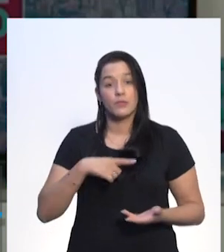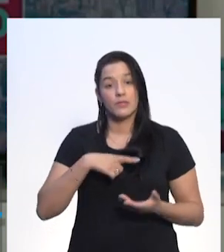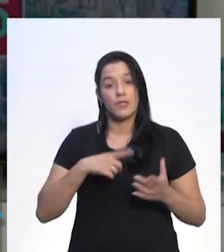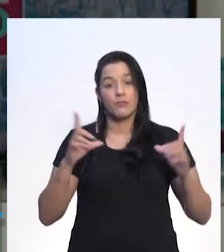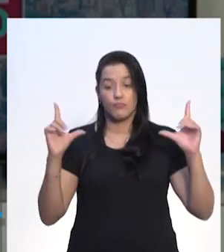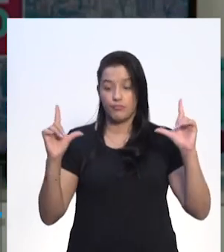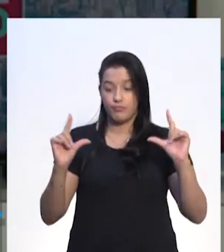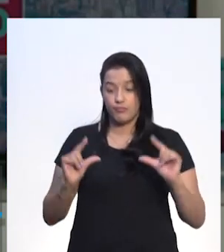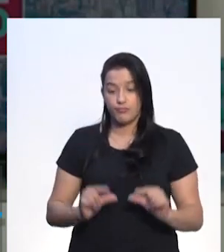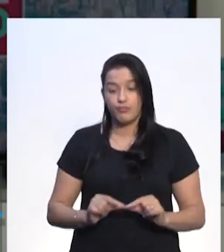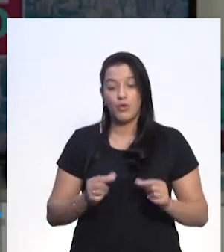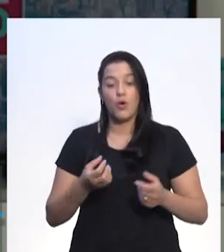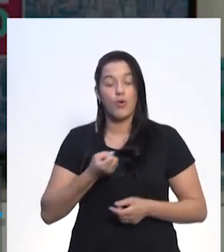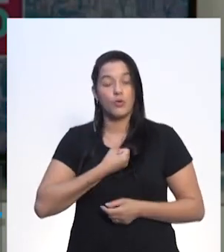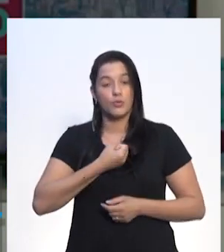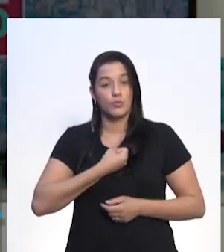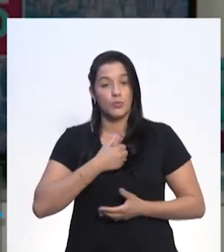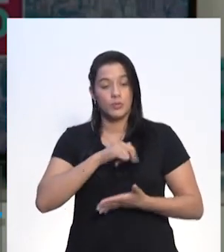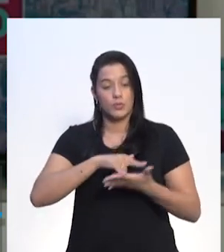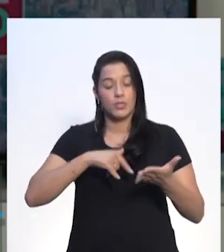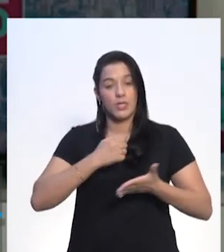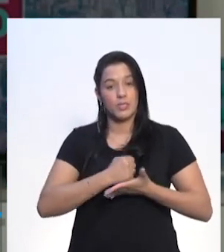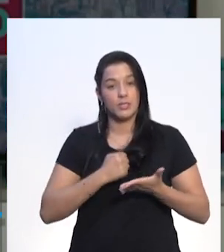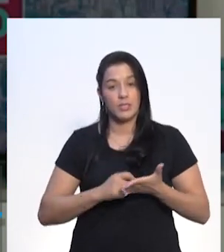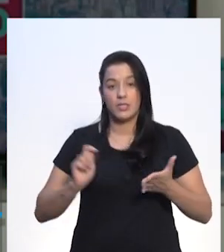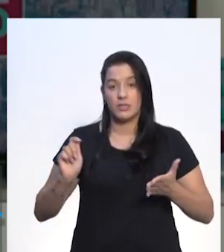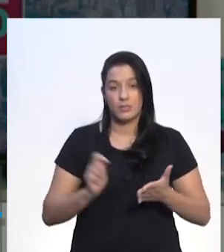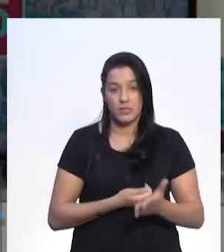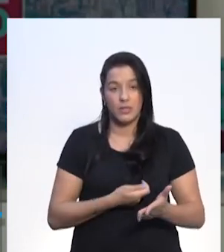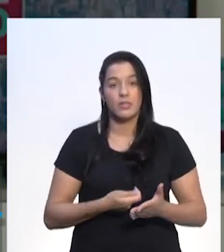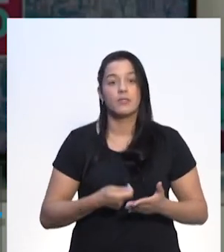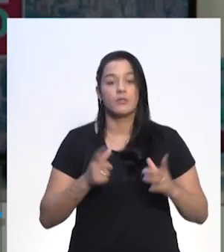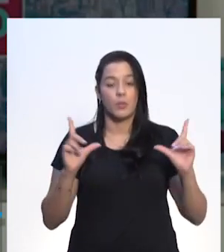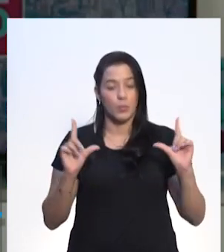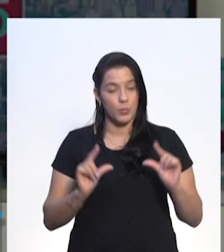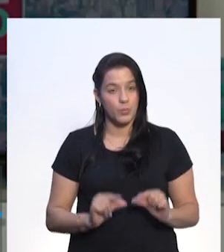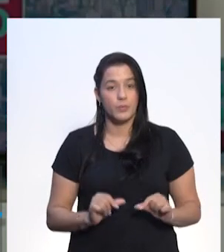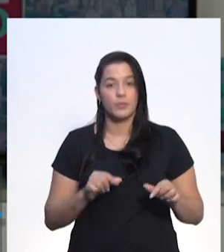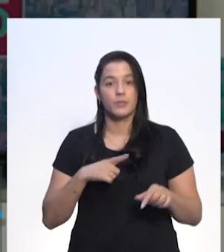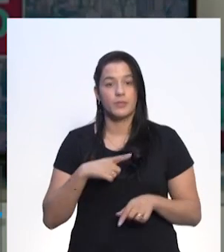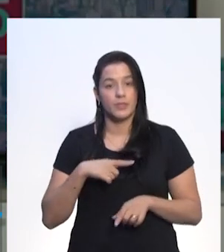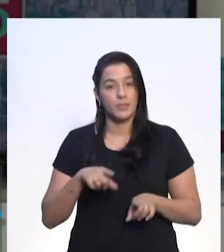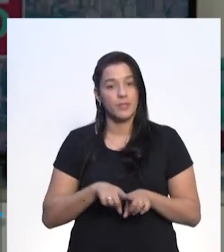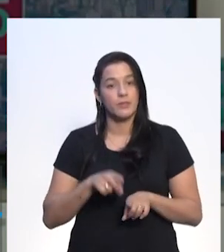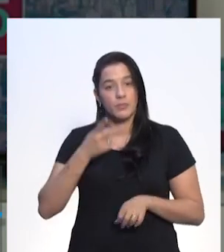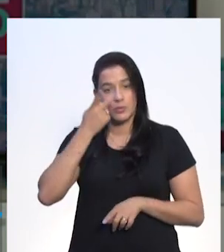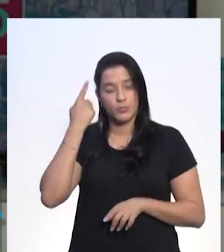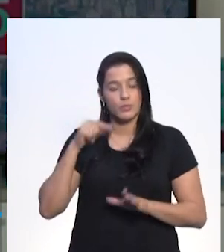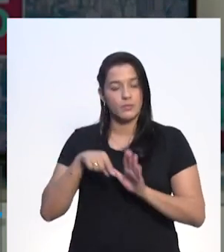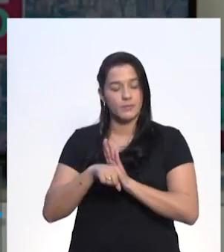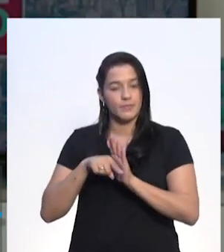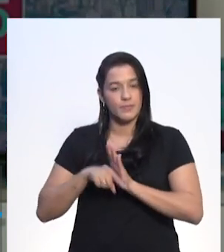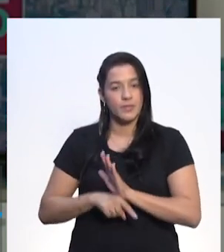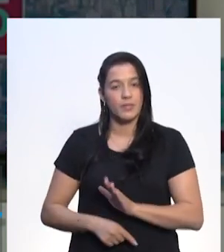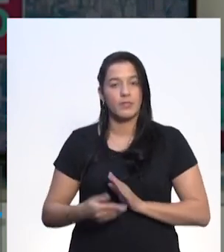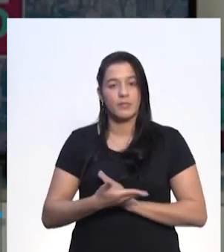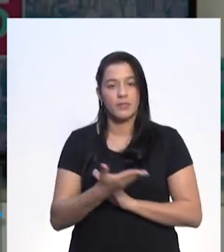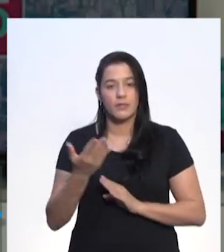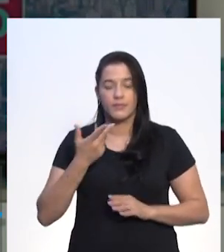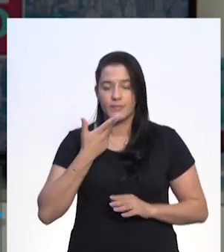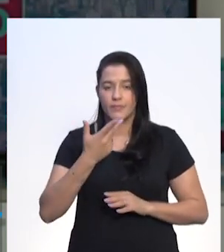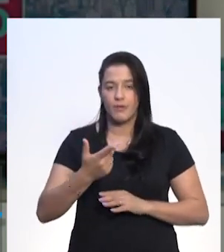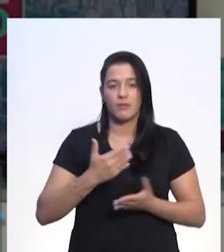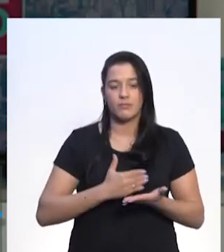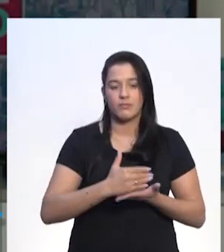no número de vagas com carteira assinada e os especialistas avaliam que um começo de recuperação dos postos de trabalho